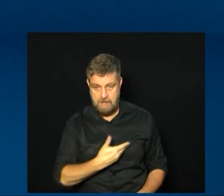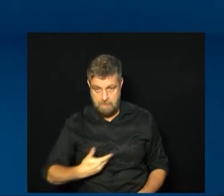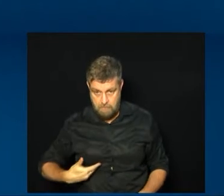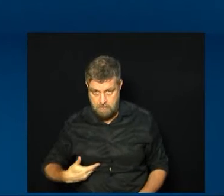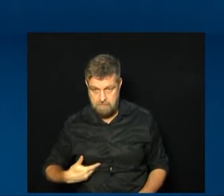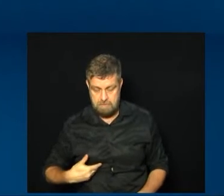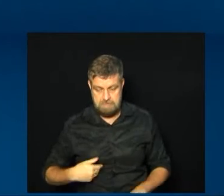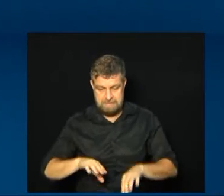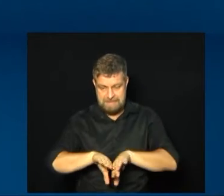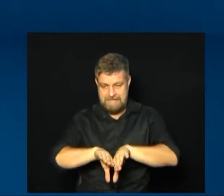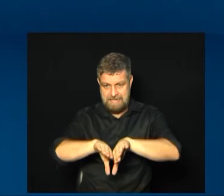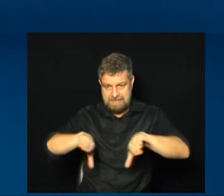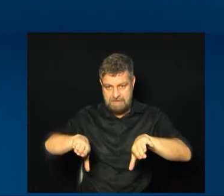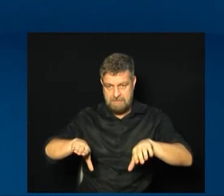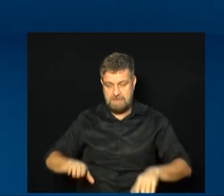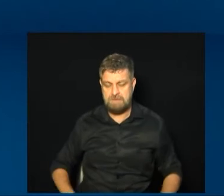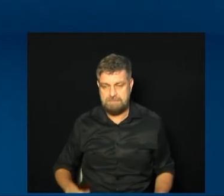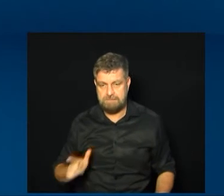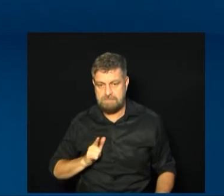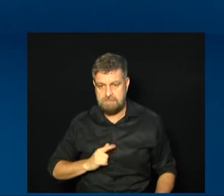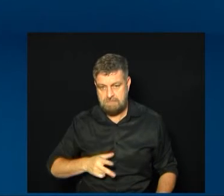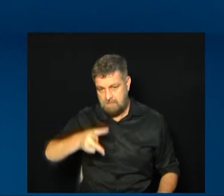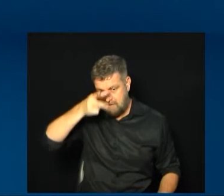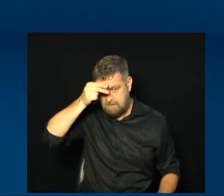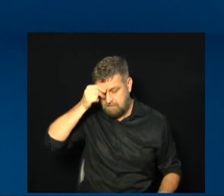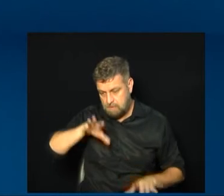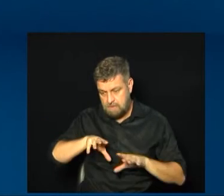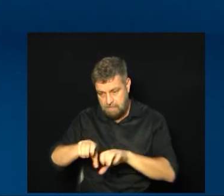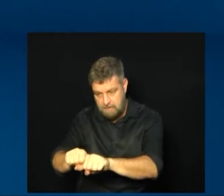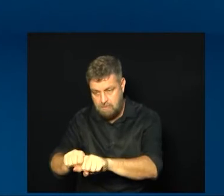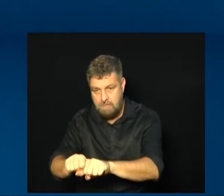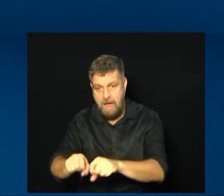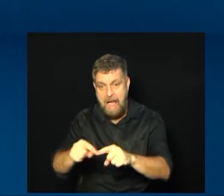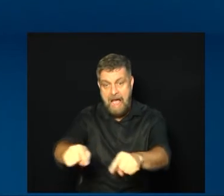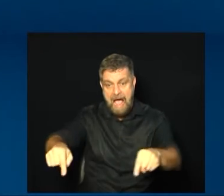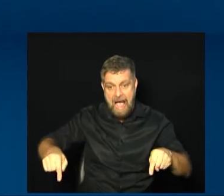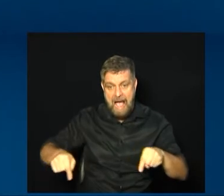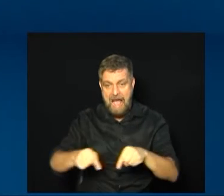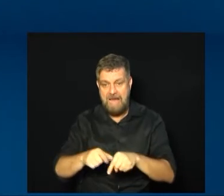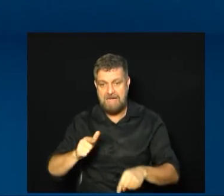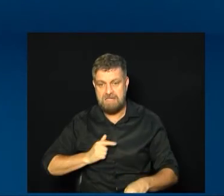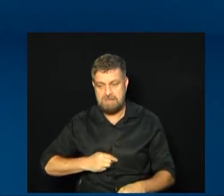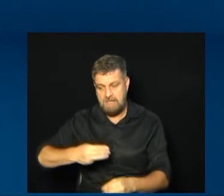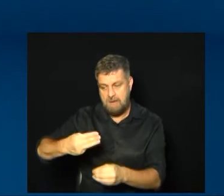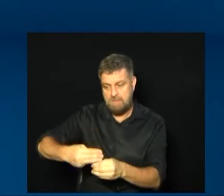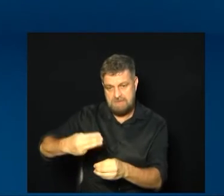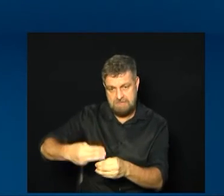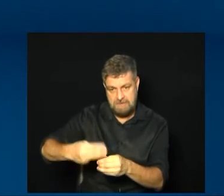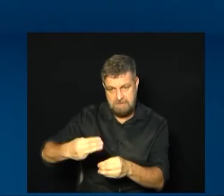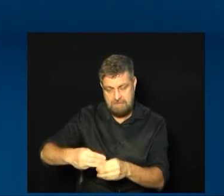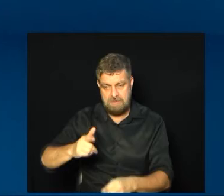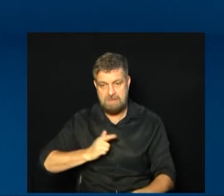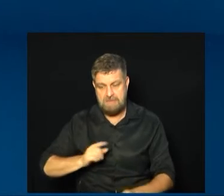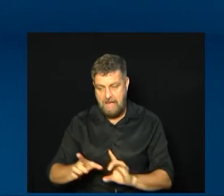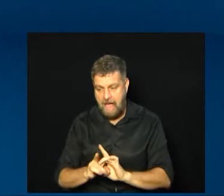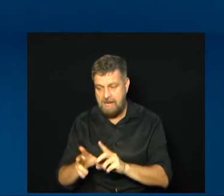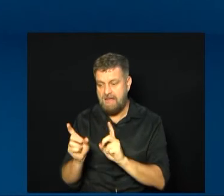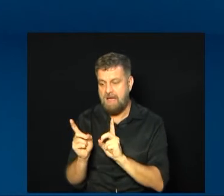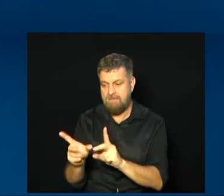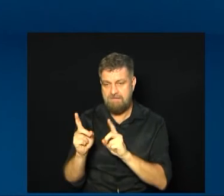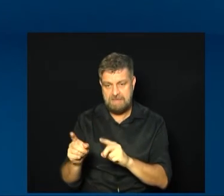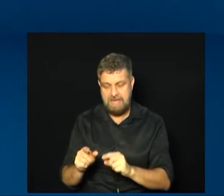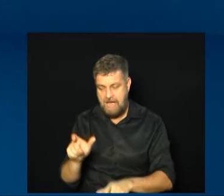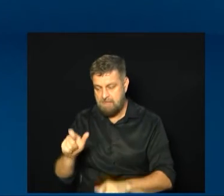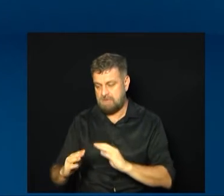comum do povo e transferiu para a classe de bens dominicais áreas de propriedade da municipalidade, autorizou a venda a